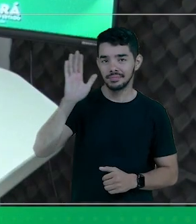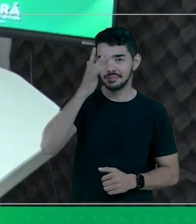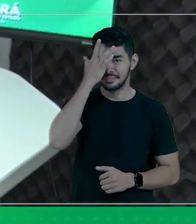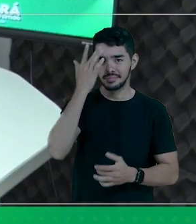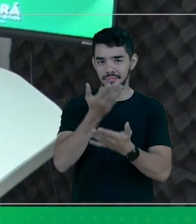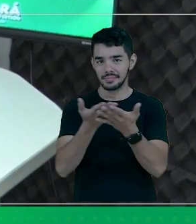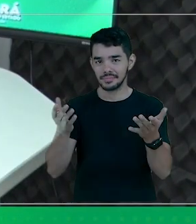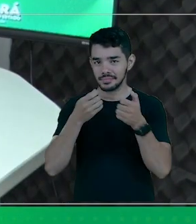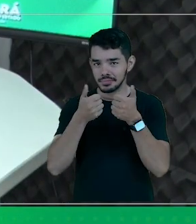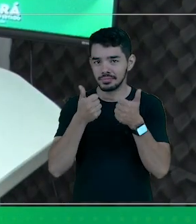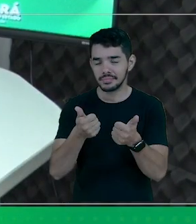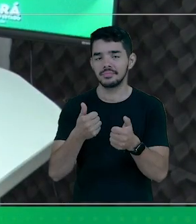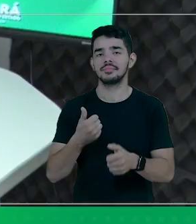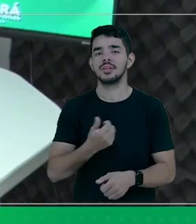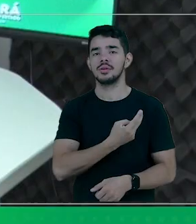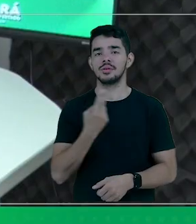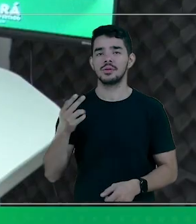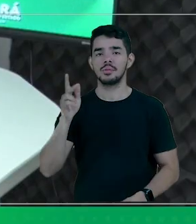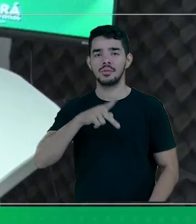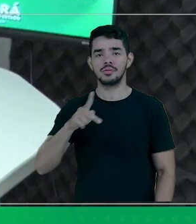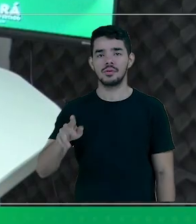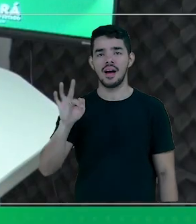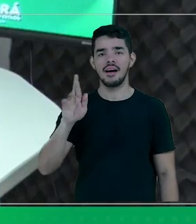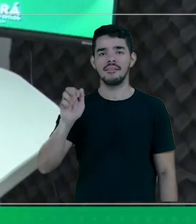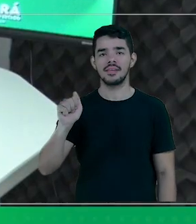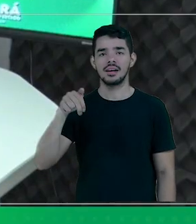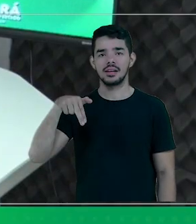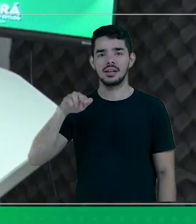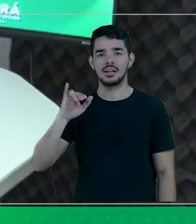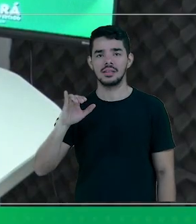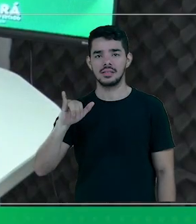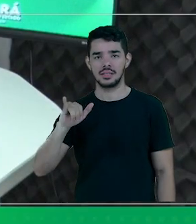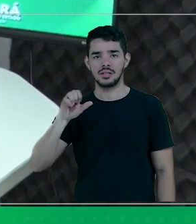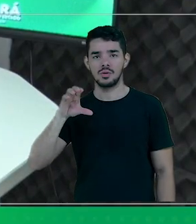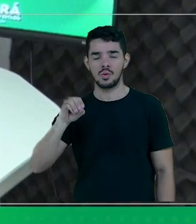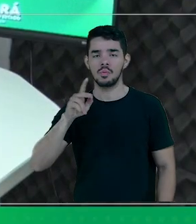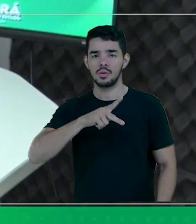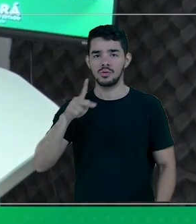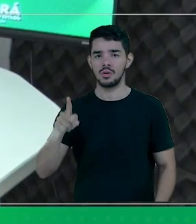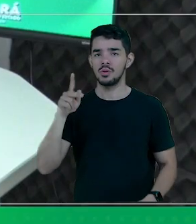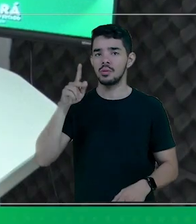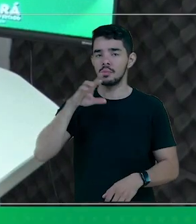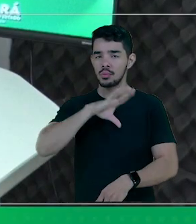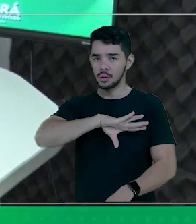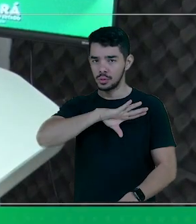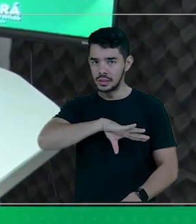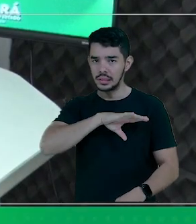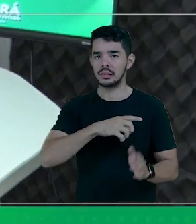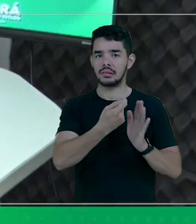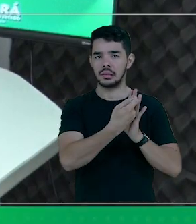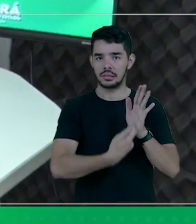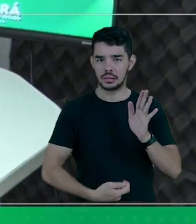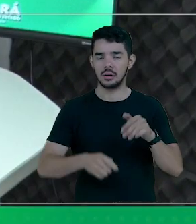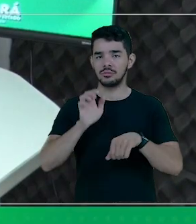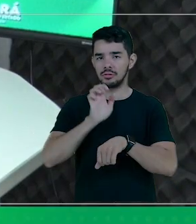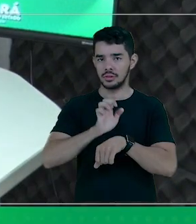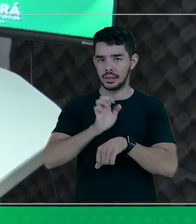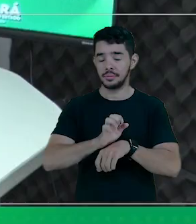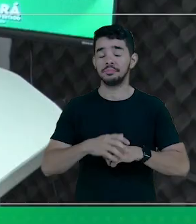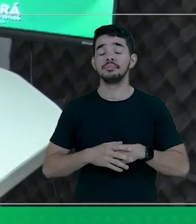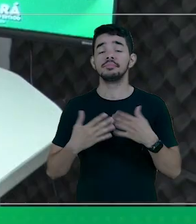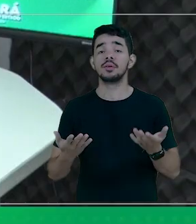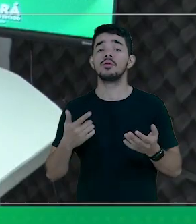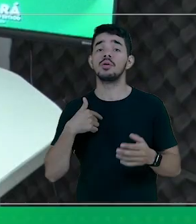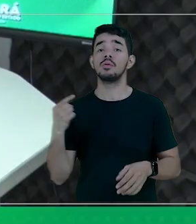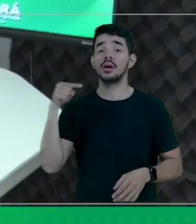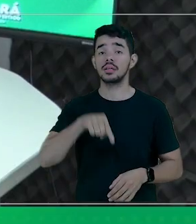Olá, pessoal, tudo bem? Eu sou o professor Francisco, professor de língua portuguesa e de redação da Rede Estadual de Ensino, e hoje estou aqui